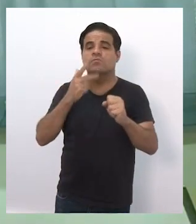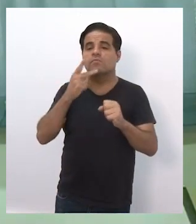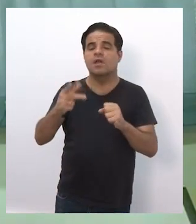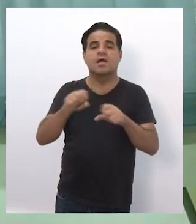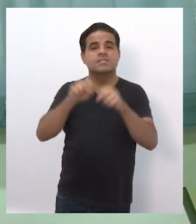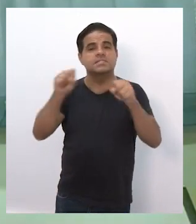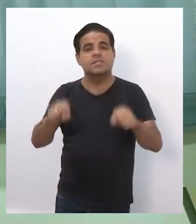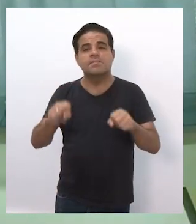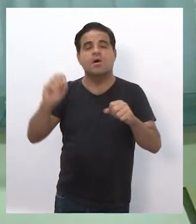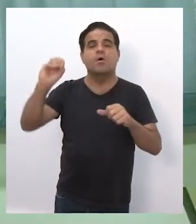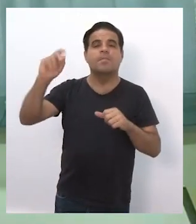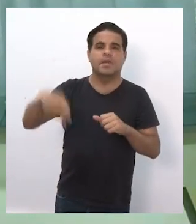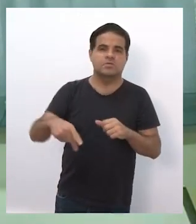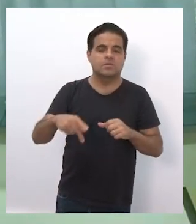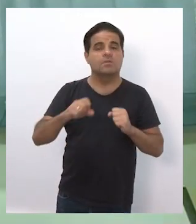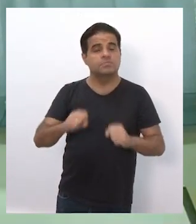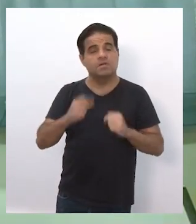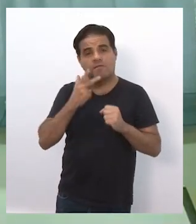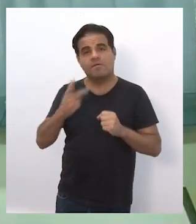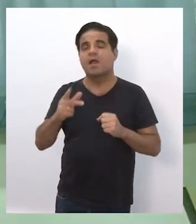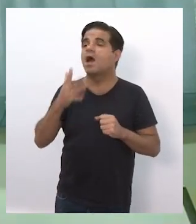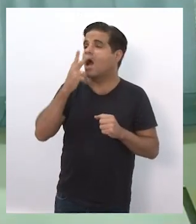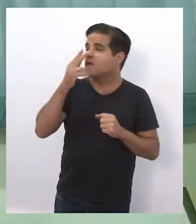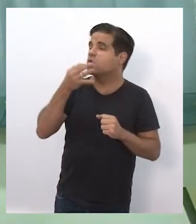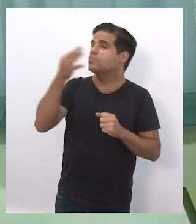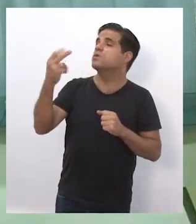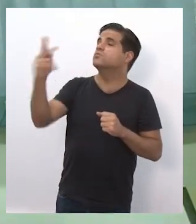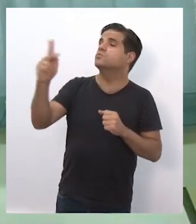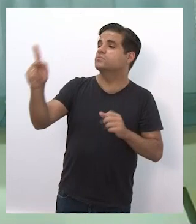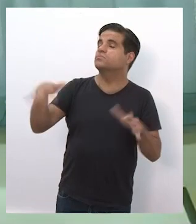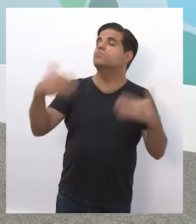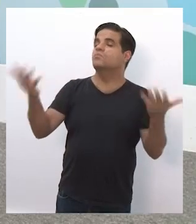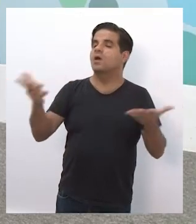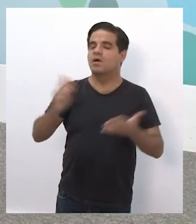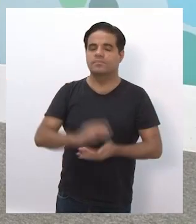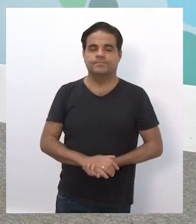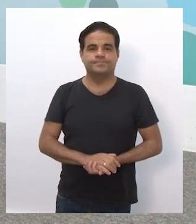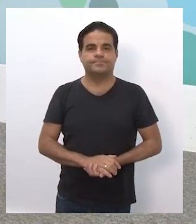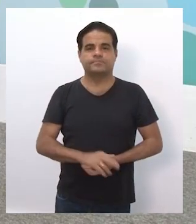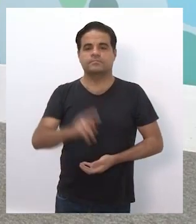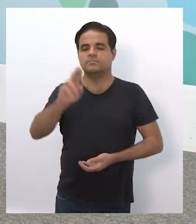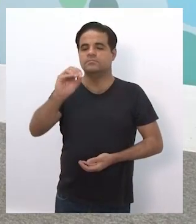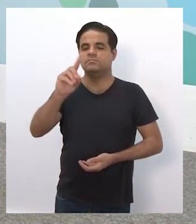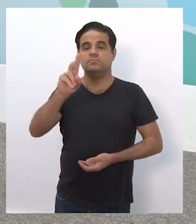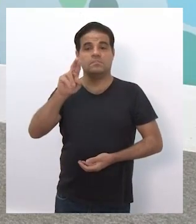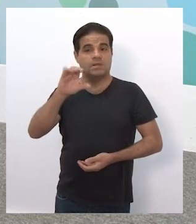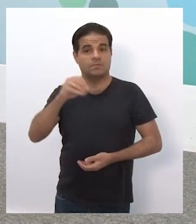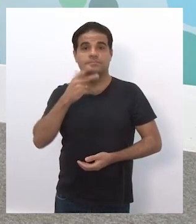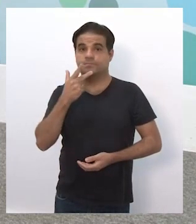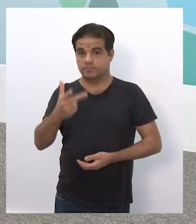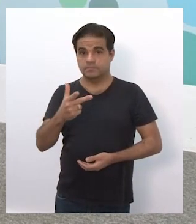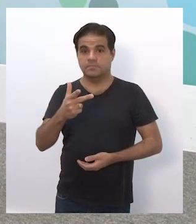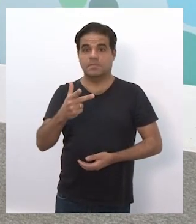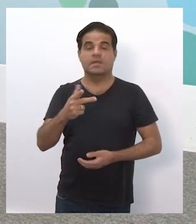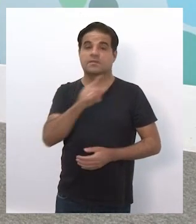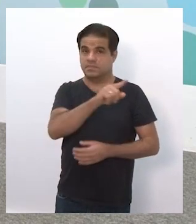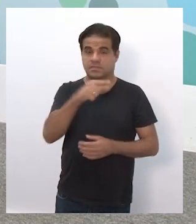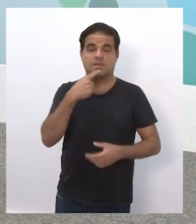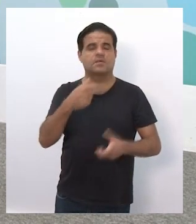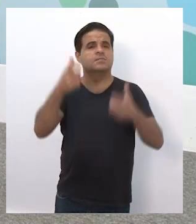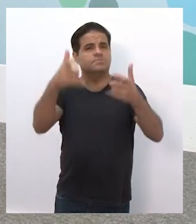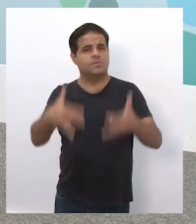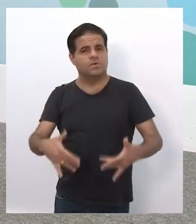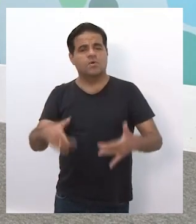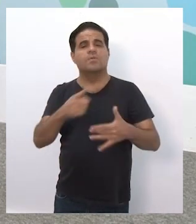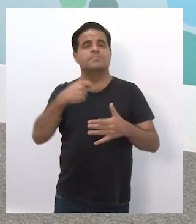sistema operacional, né? Então, o que você acha, Felipe? Legal. Ô, Rodrigo, eu até ia falar que você falou assim,